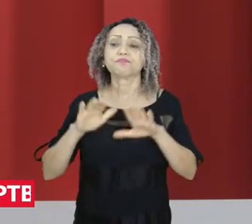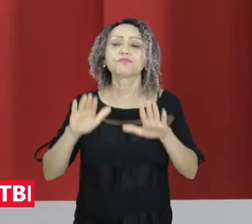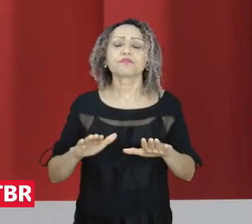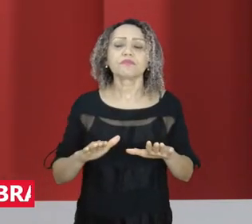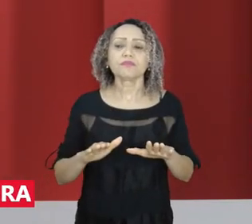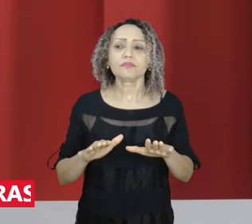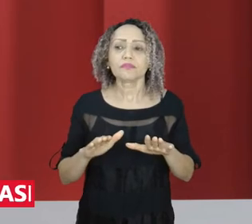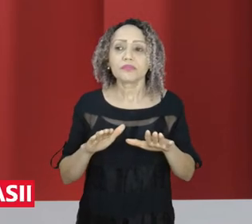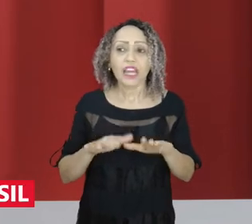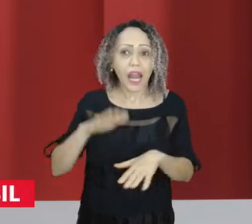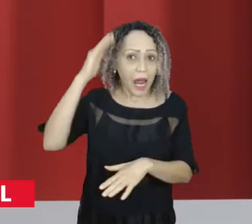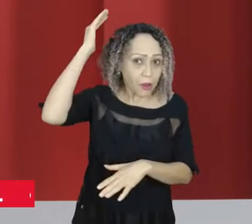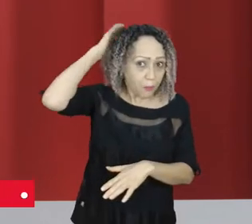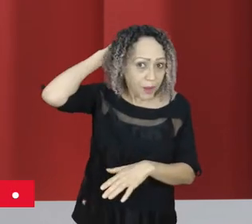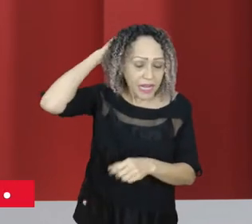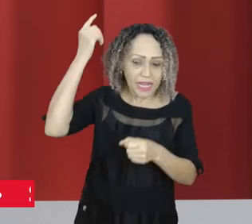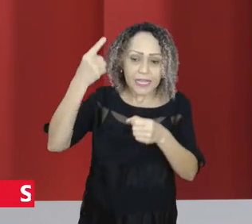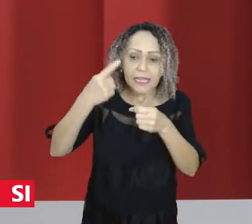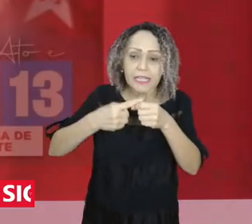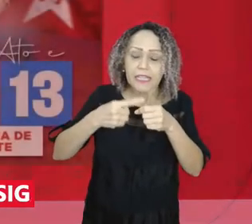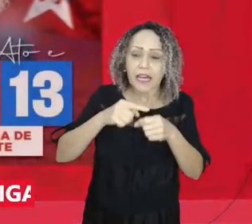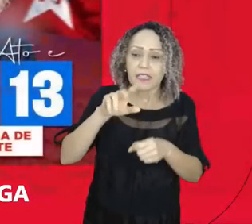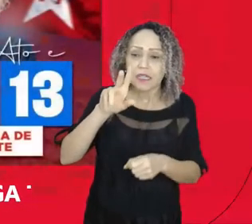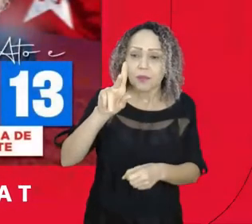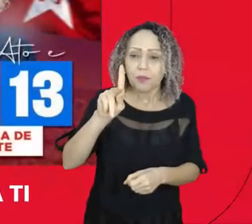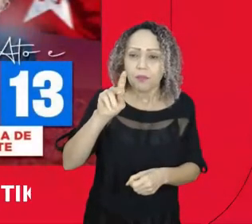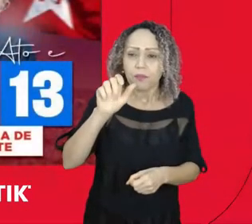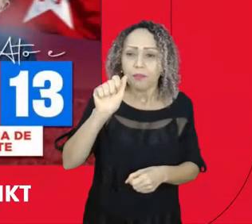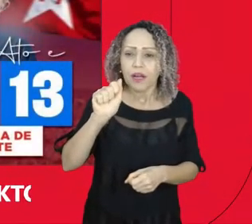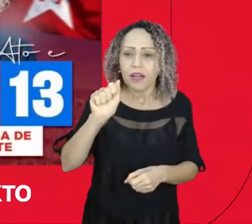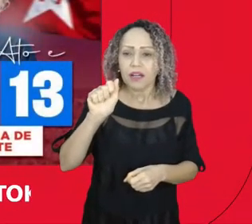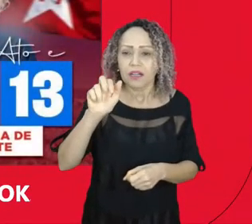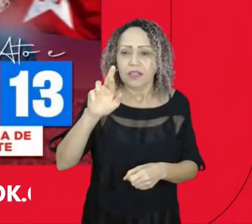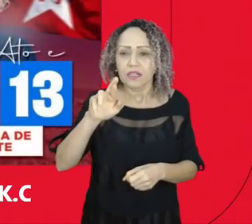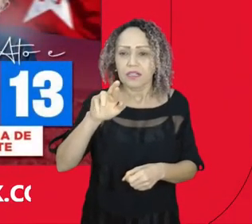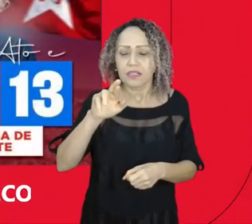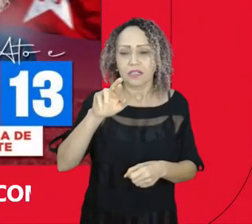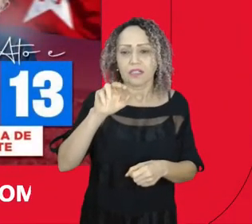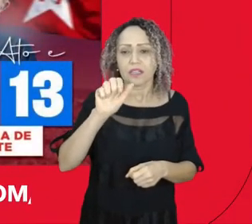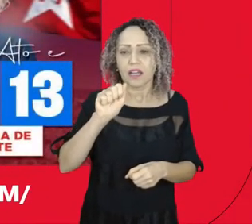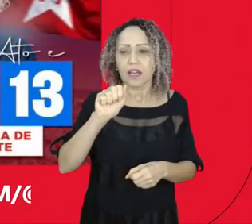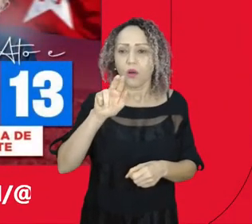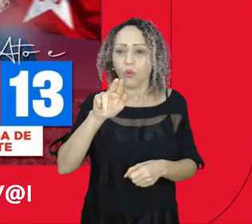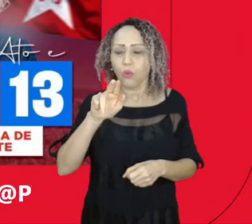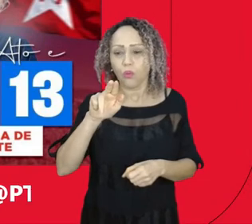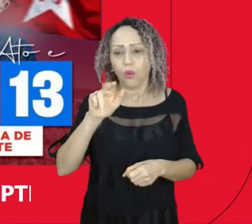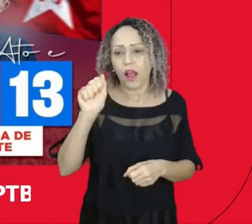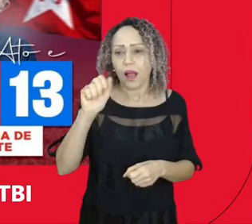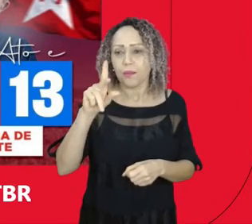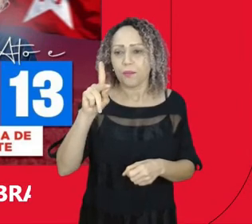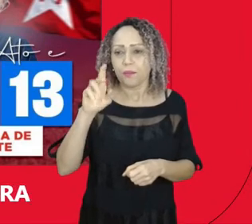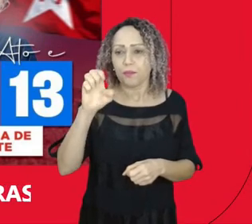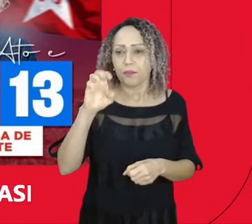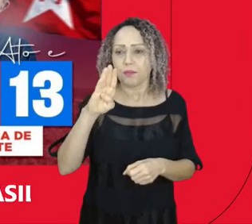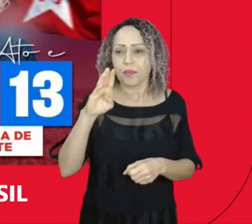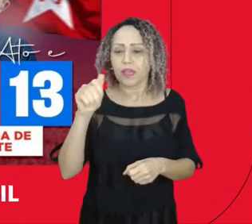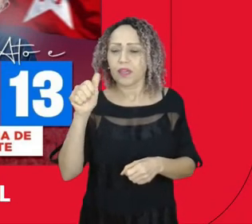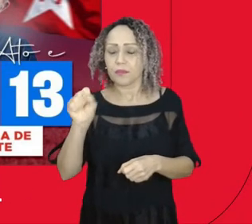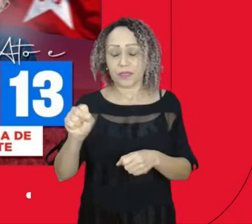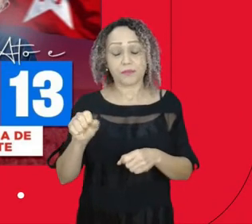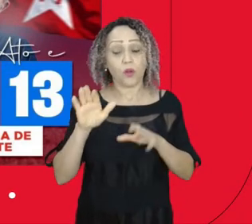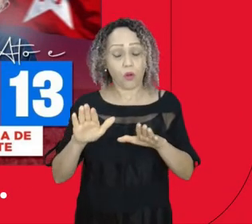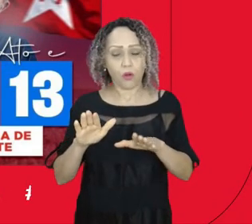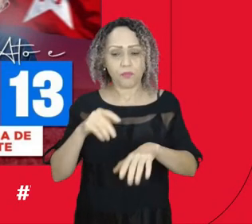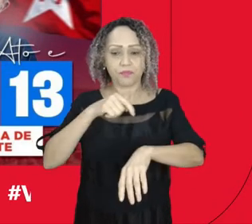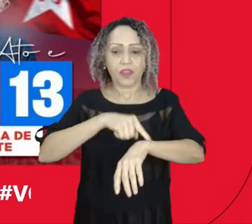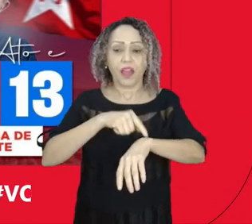Parauapebas, no Pará, vai ter um grande ato e bandeiraço com concentração às 18h, na segunda